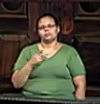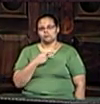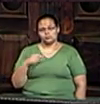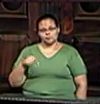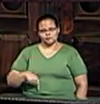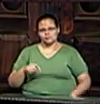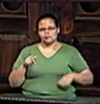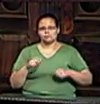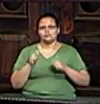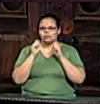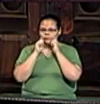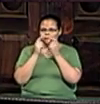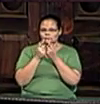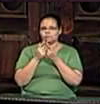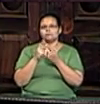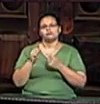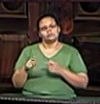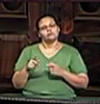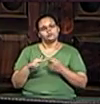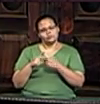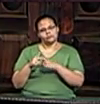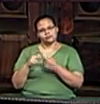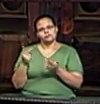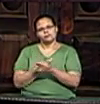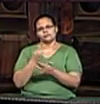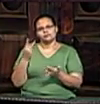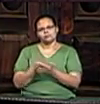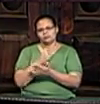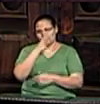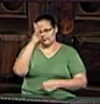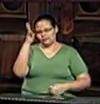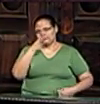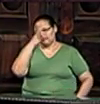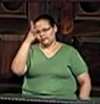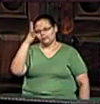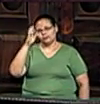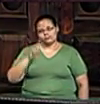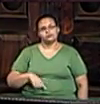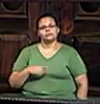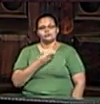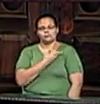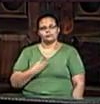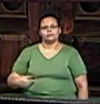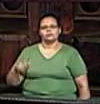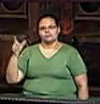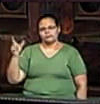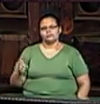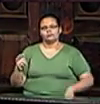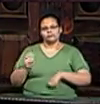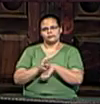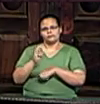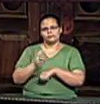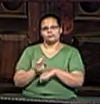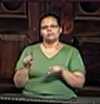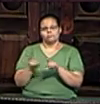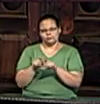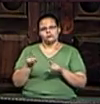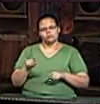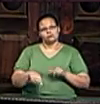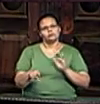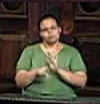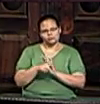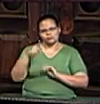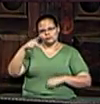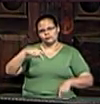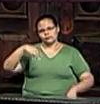de corrigir um erro absurdo que foi cometido pelo governador desse estado, que também é do PMDB.